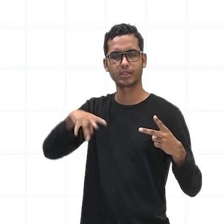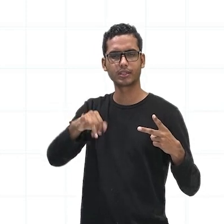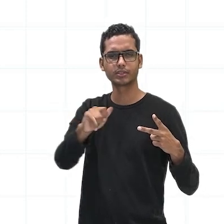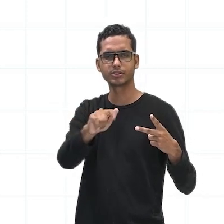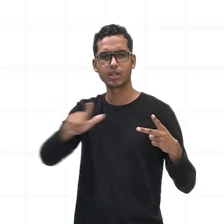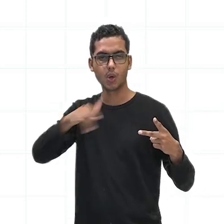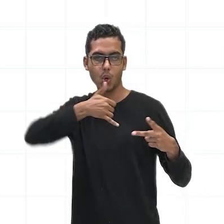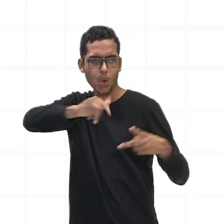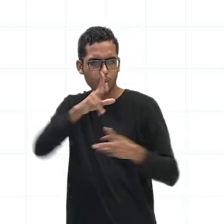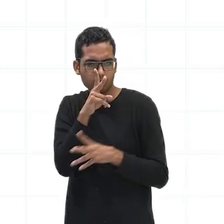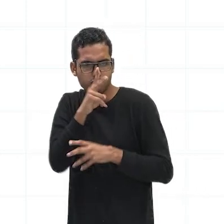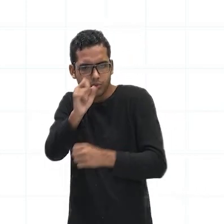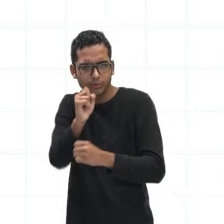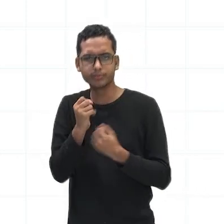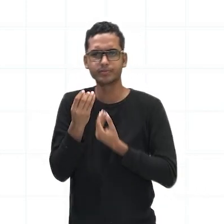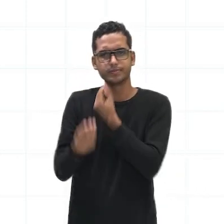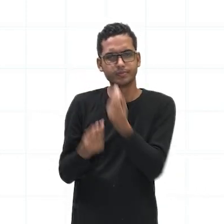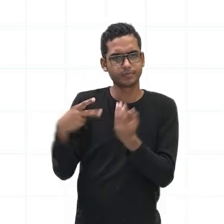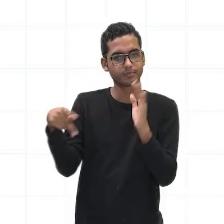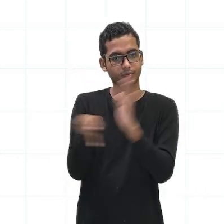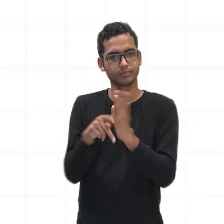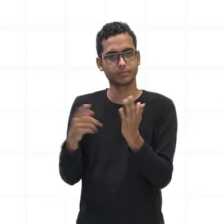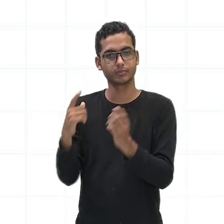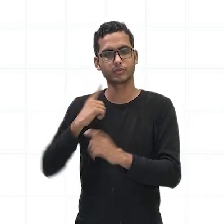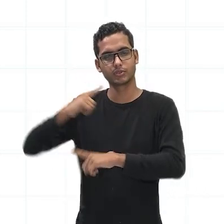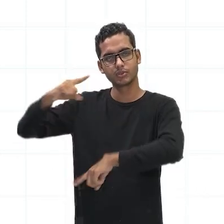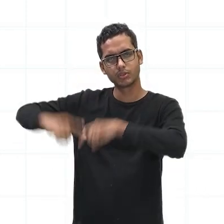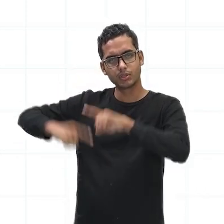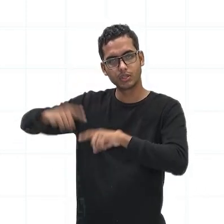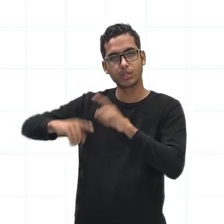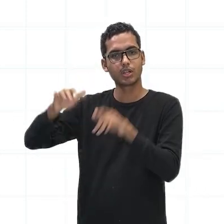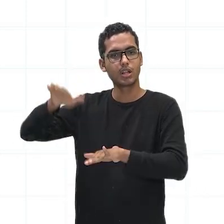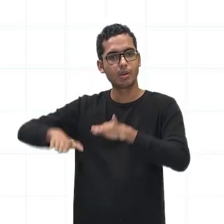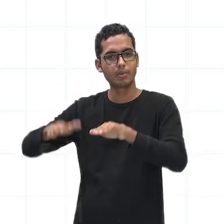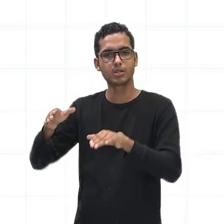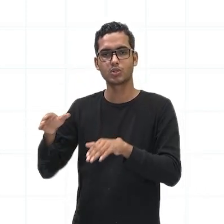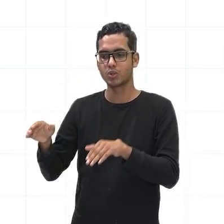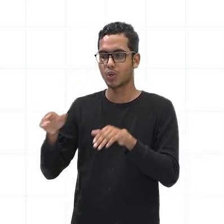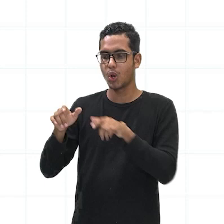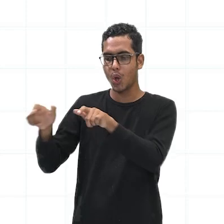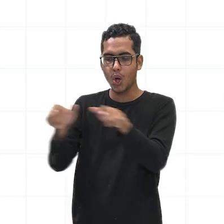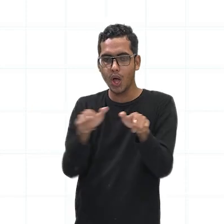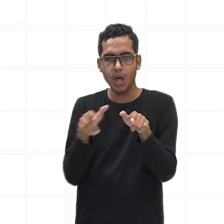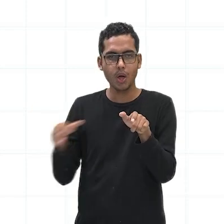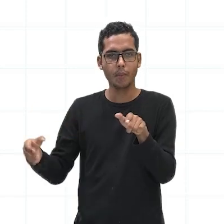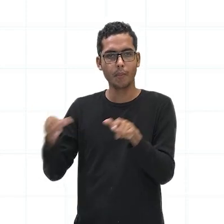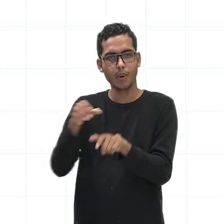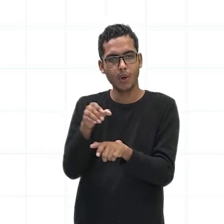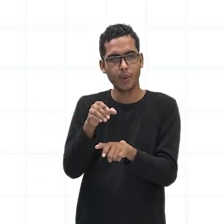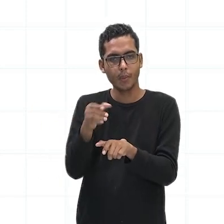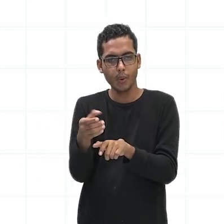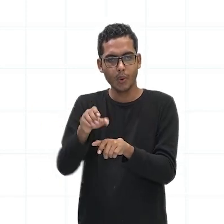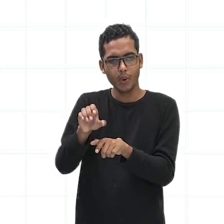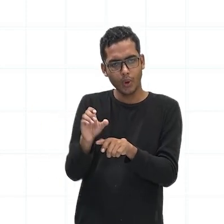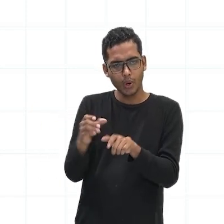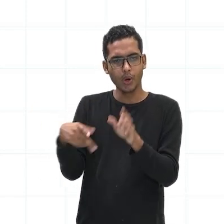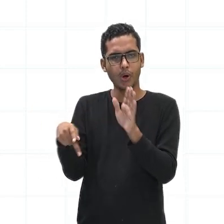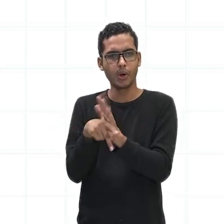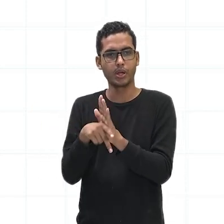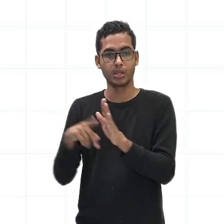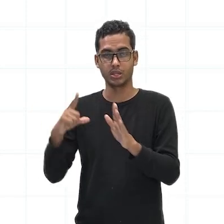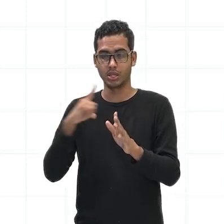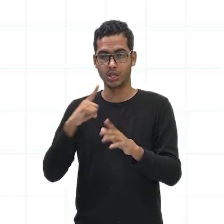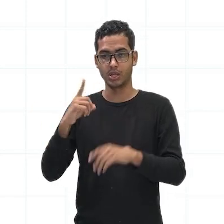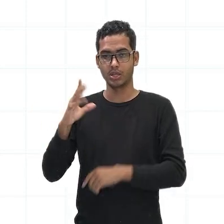um corpo e que depende também da posição desse corpo. E aí existem duas formas de energia potenciais mecânicas: a